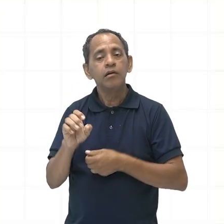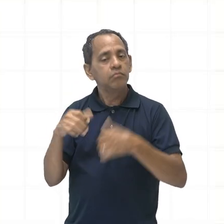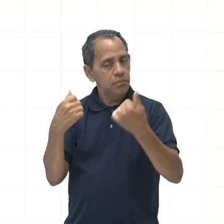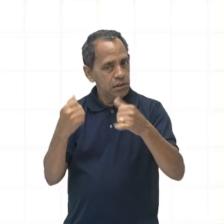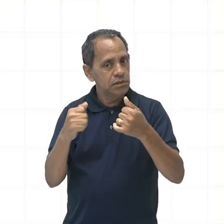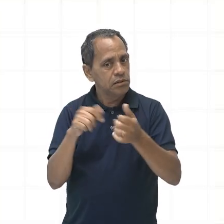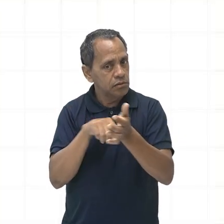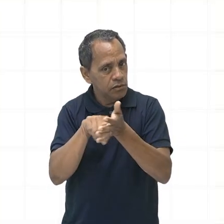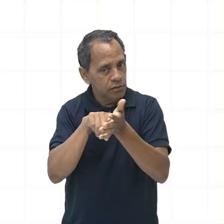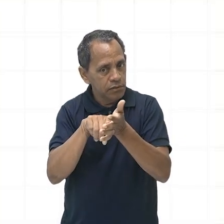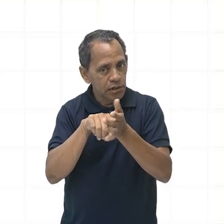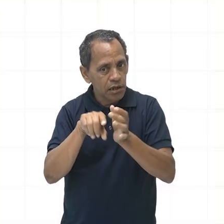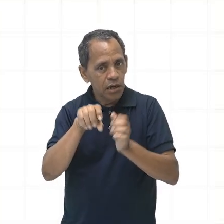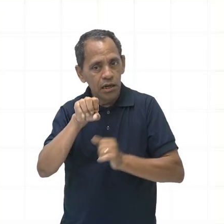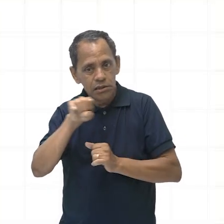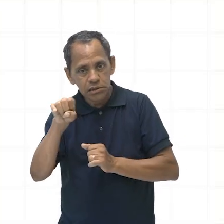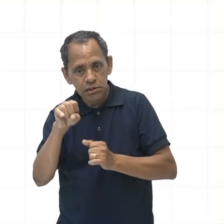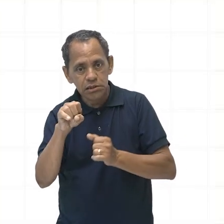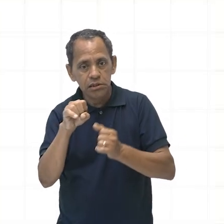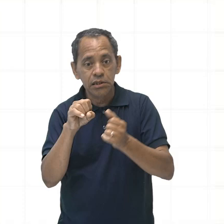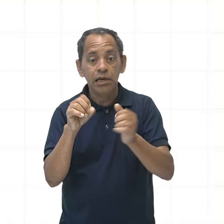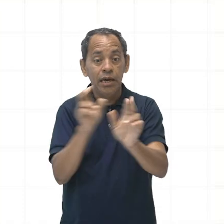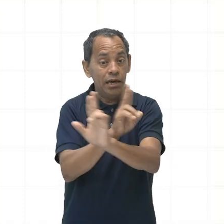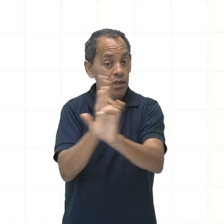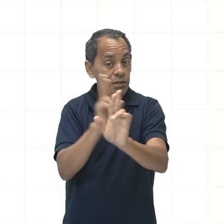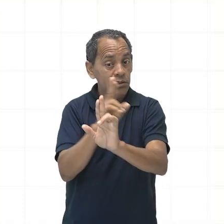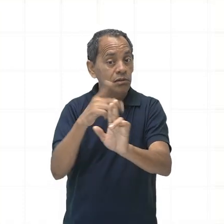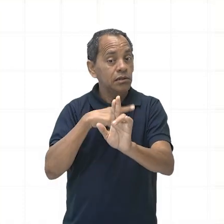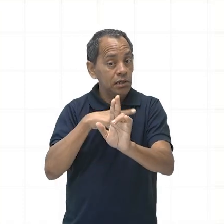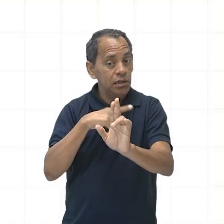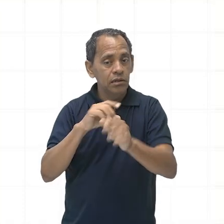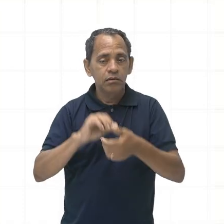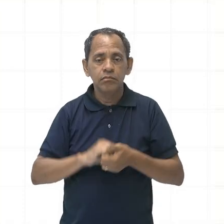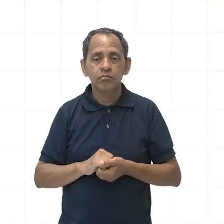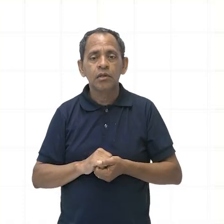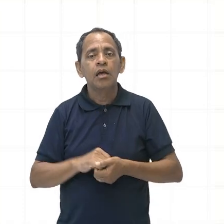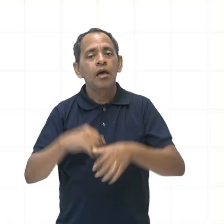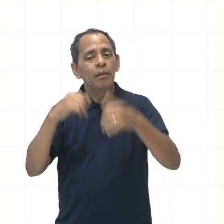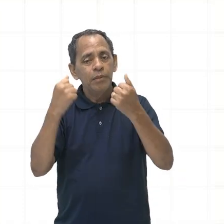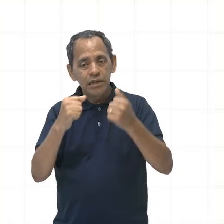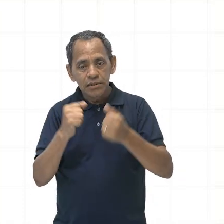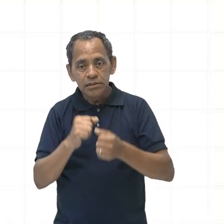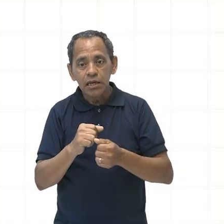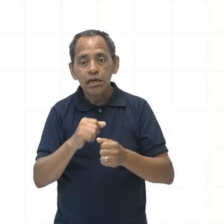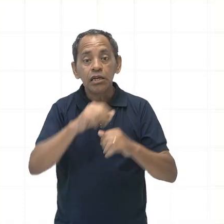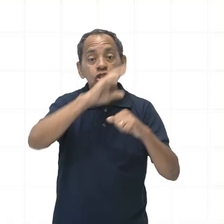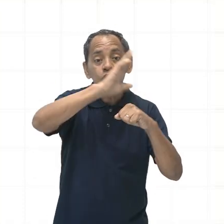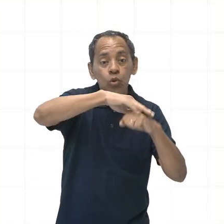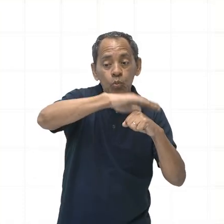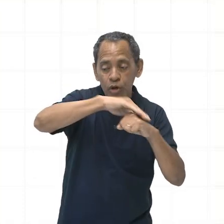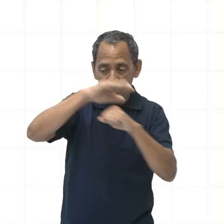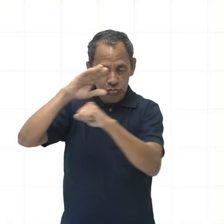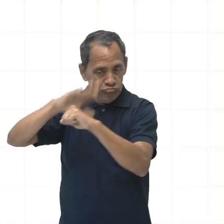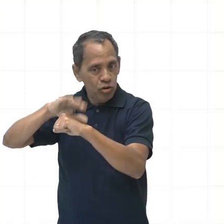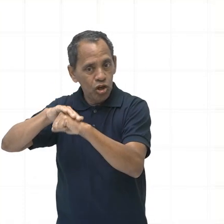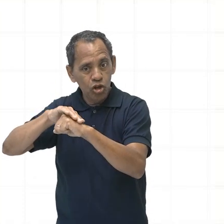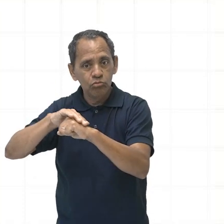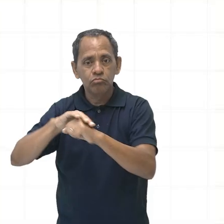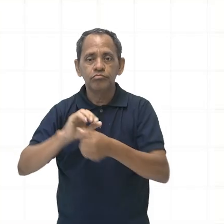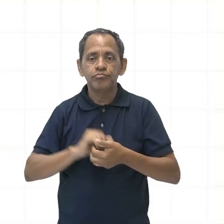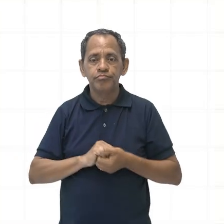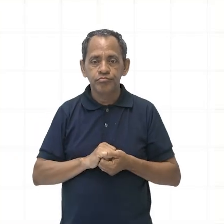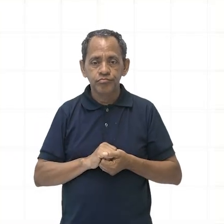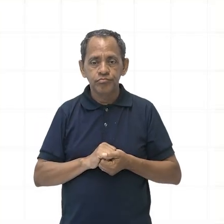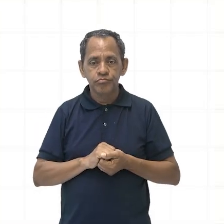precisa verificar, porque tem que ser o lado que é correspondente aí de um triângulo para o outro. Então, a